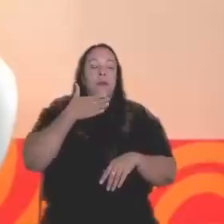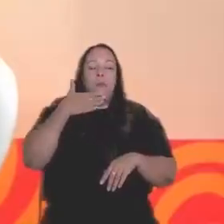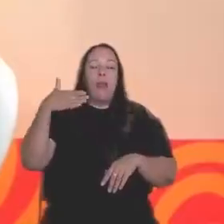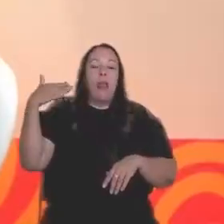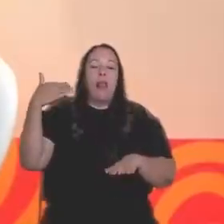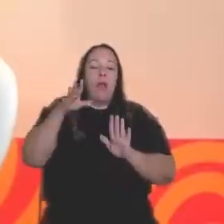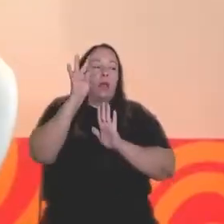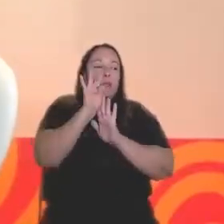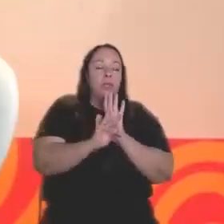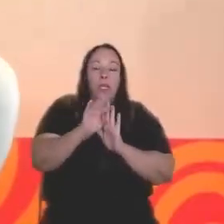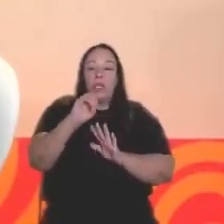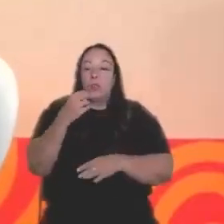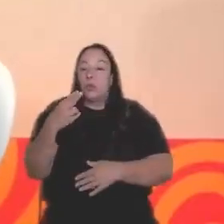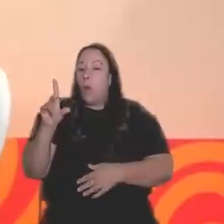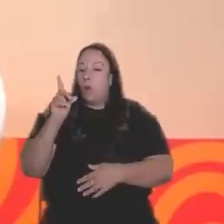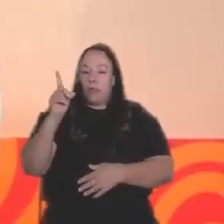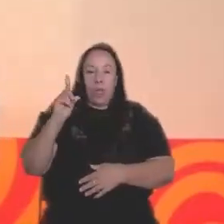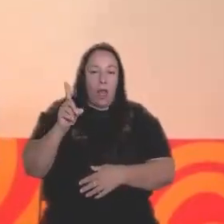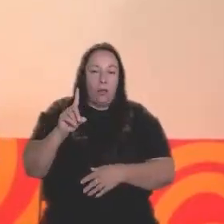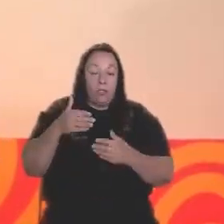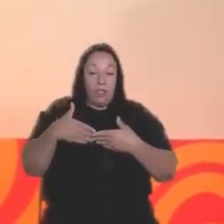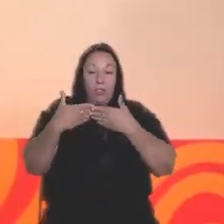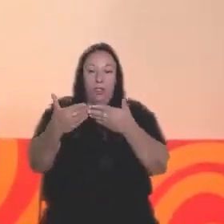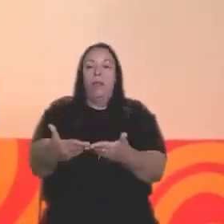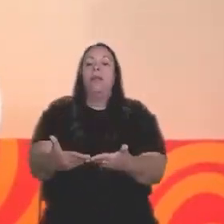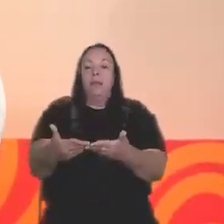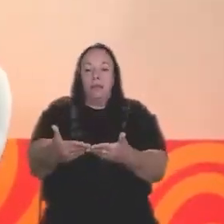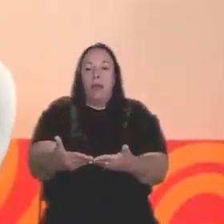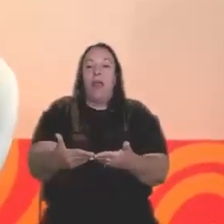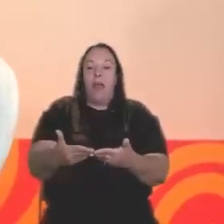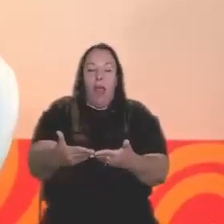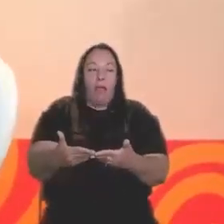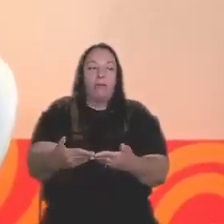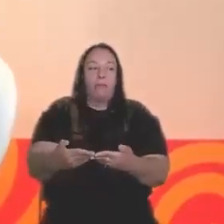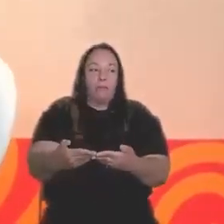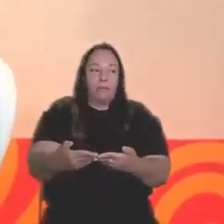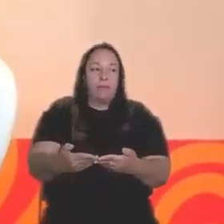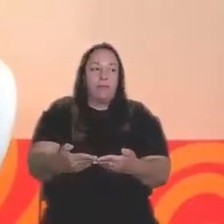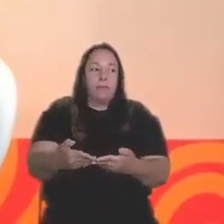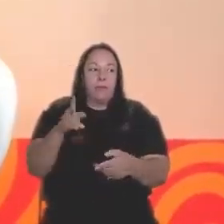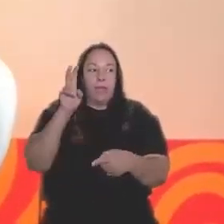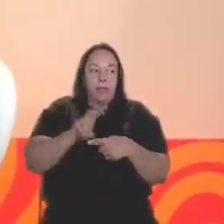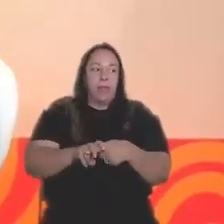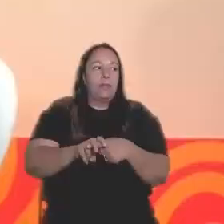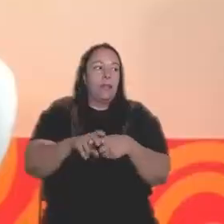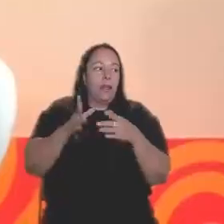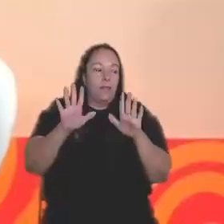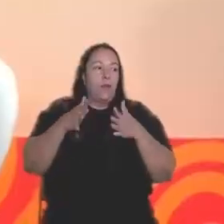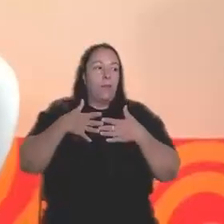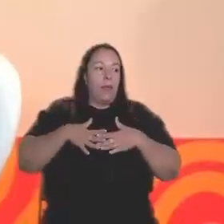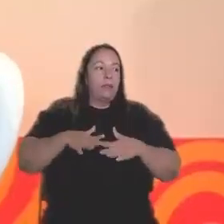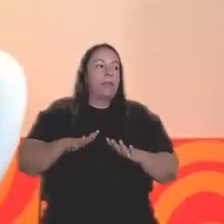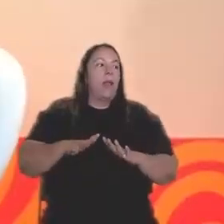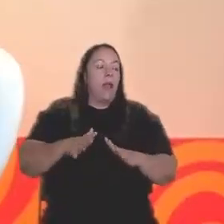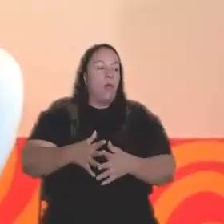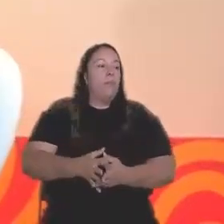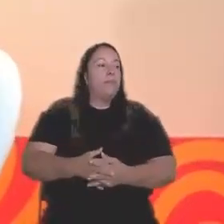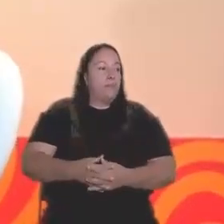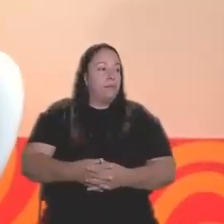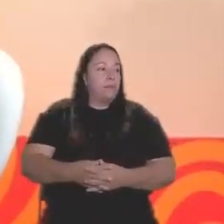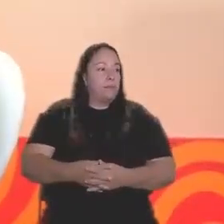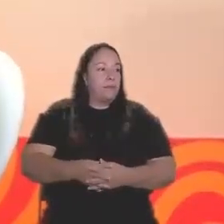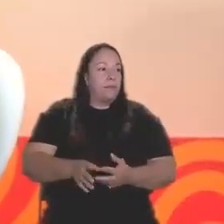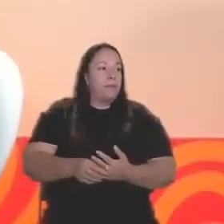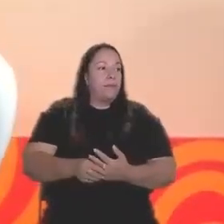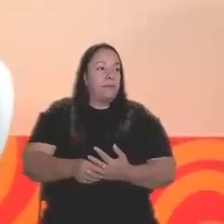texto ou não, alguma coisa você tinha que entregar para o editor. Às vezes você até sentava um pouquinho com mais calma, mas o meu foi quase que ao